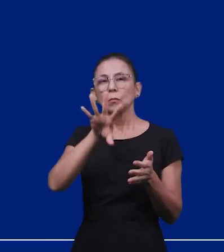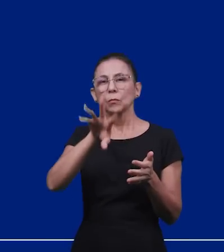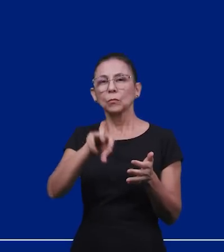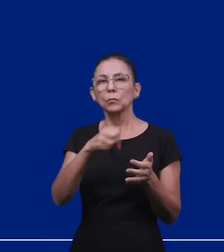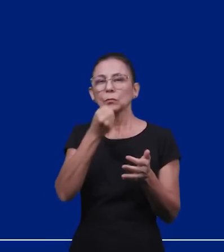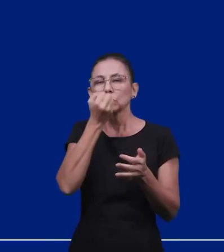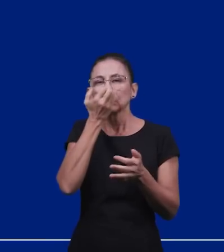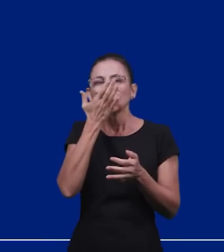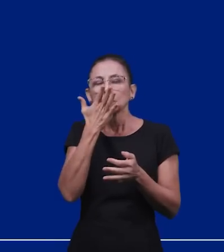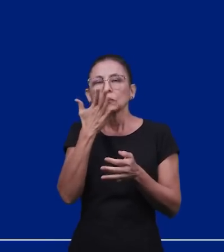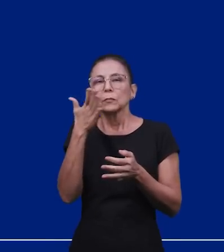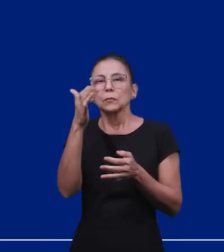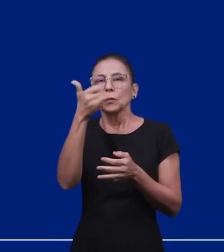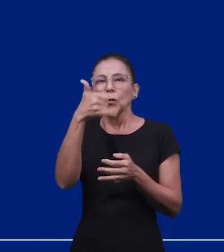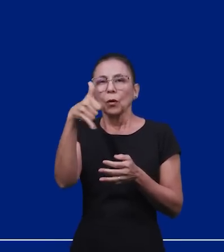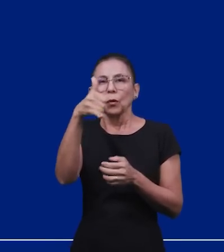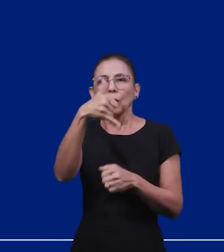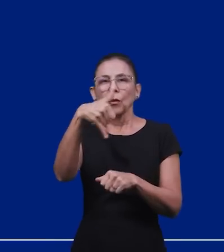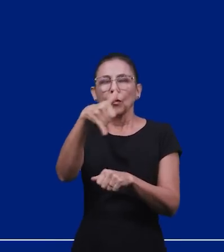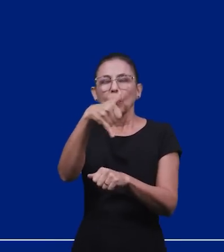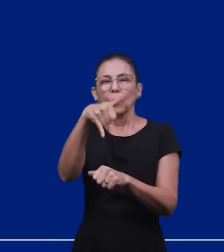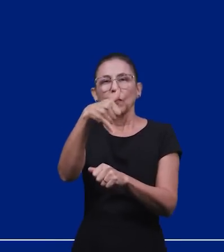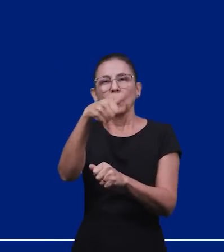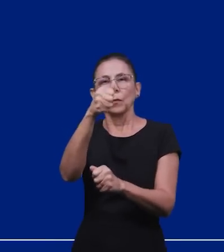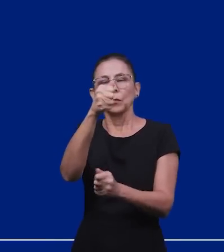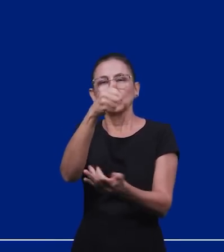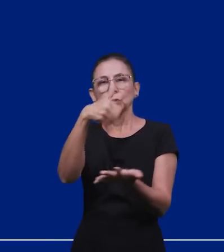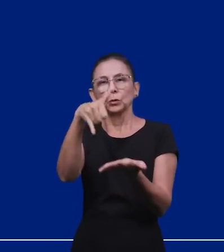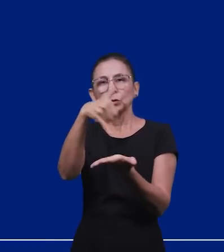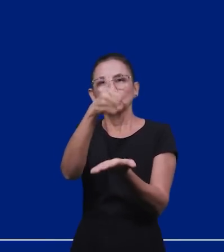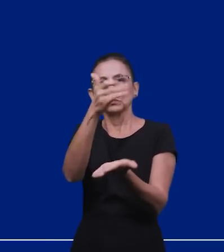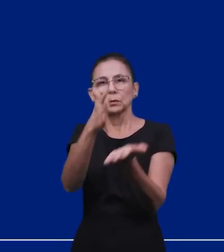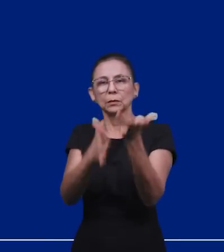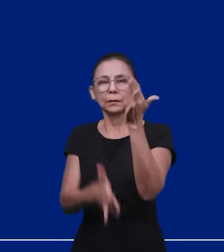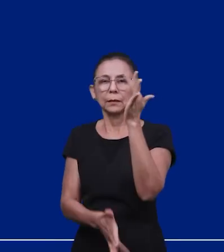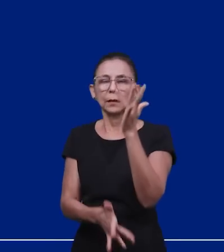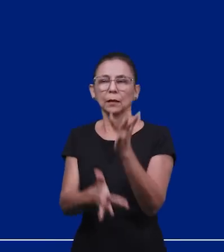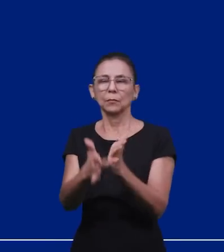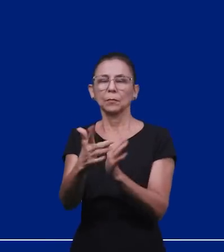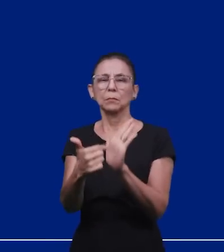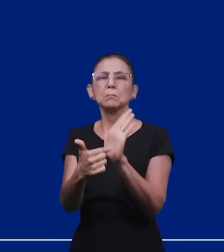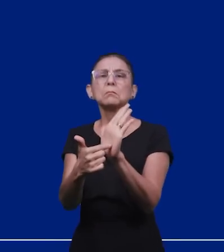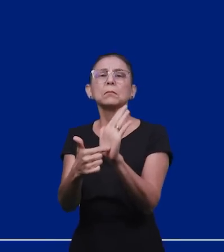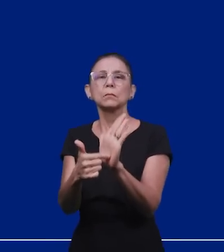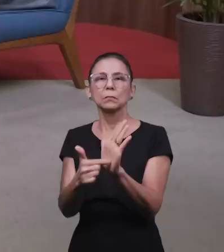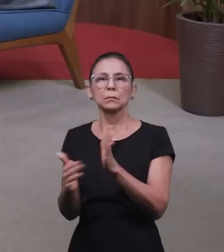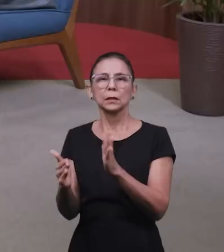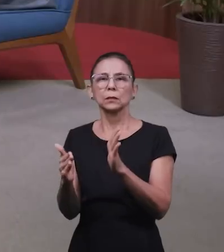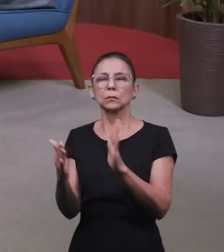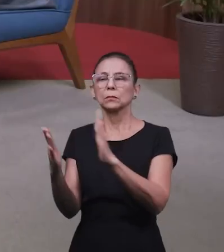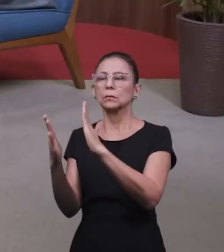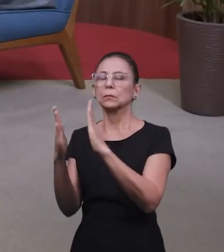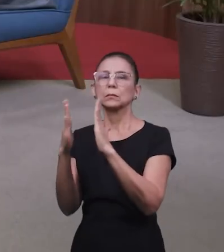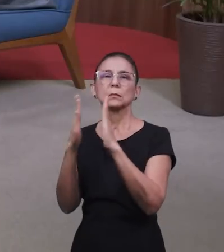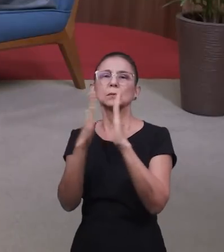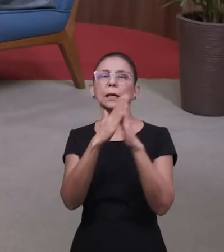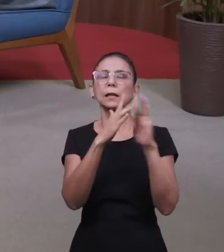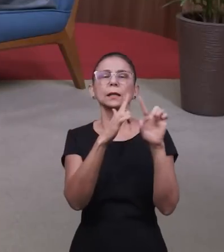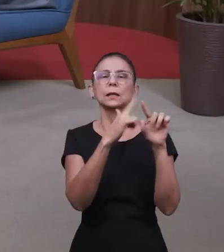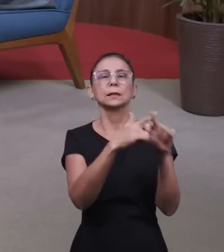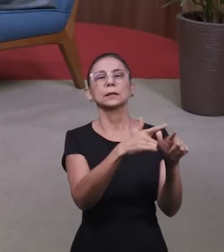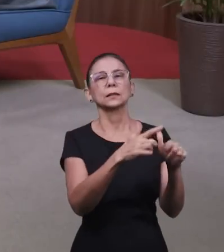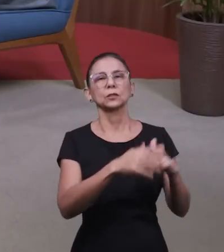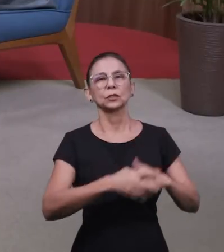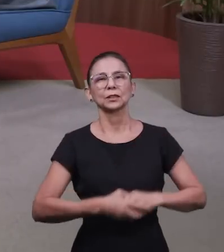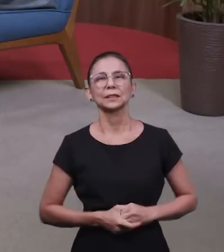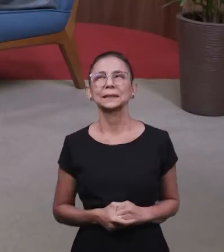teu nome. Esse texto faz referência profética a que momento da vida da igreja? Um dos